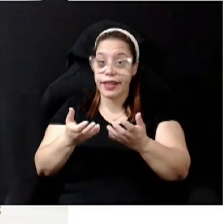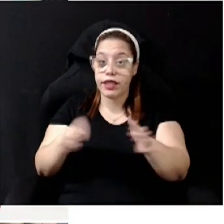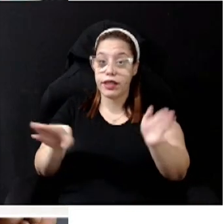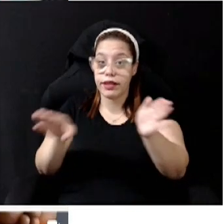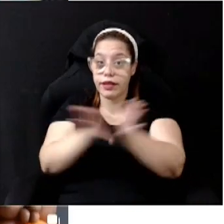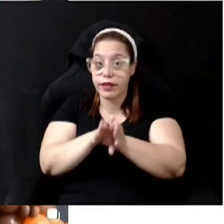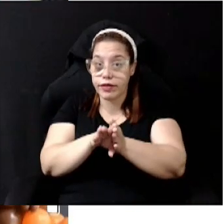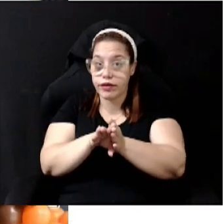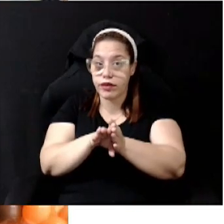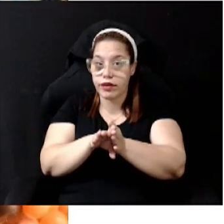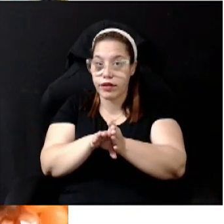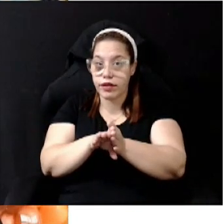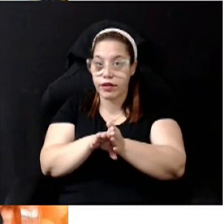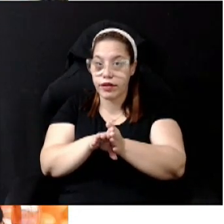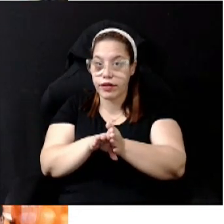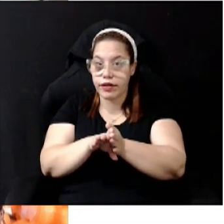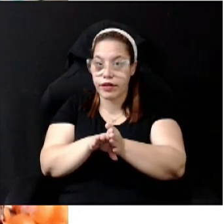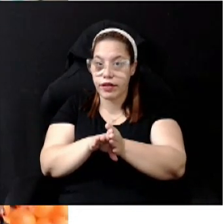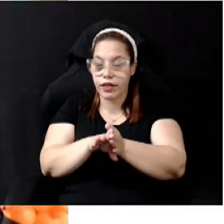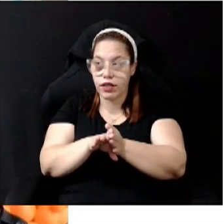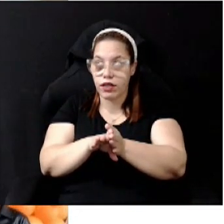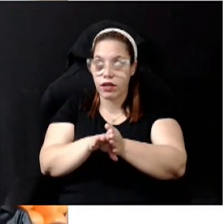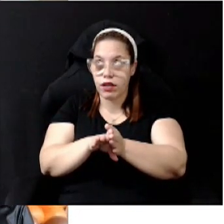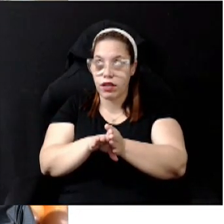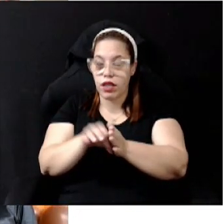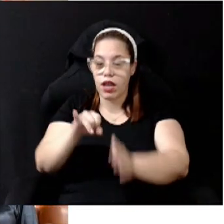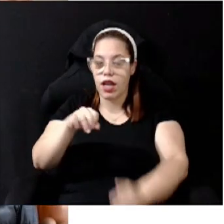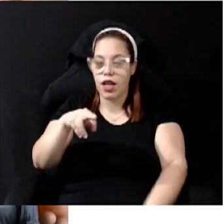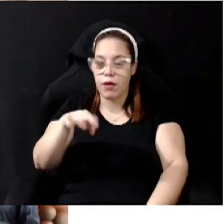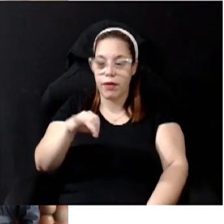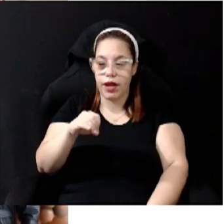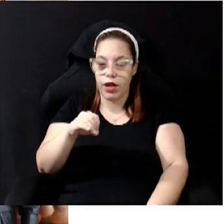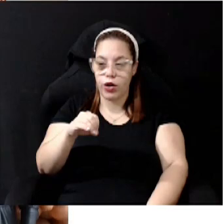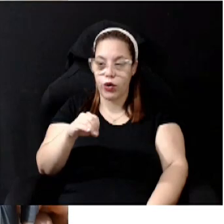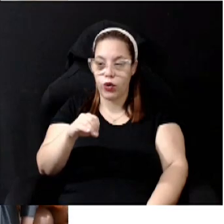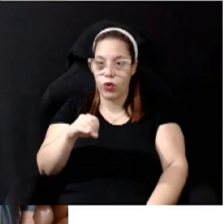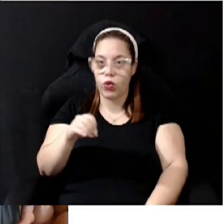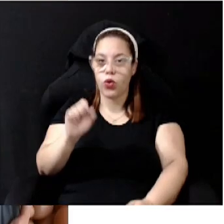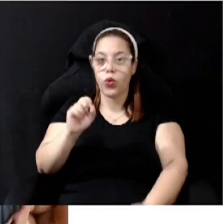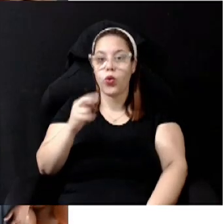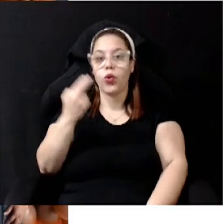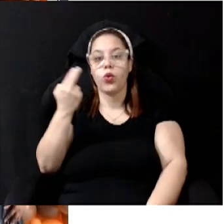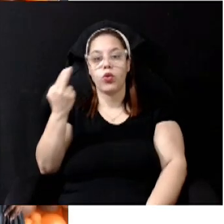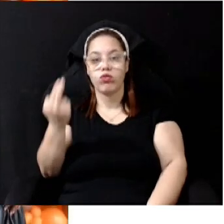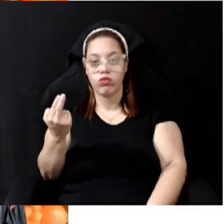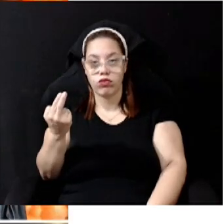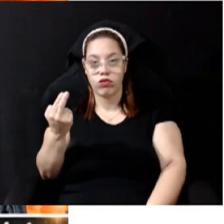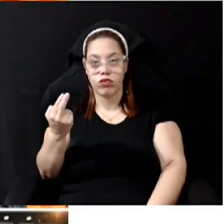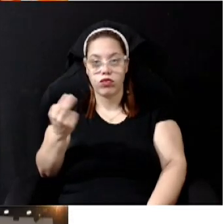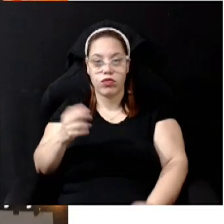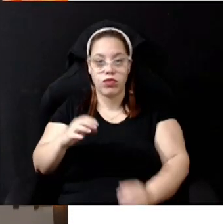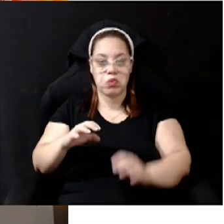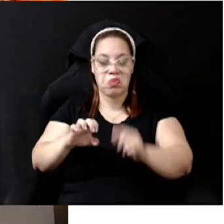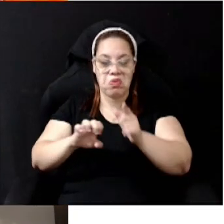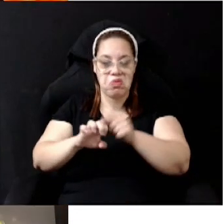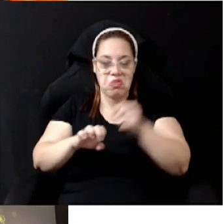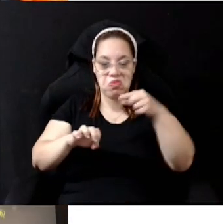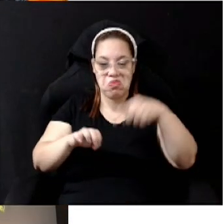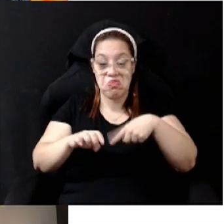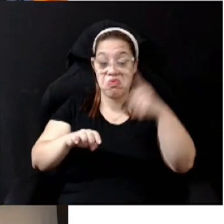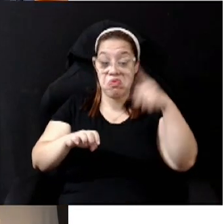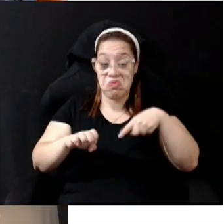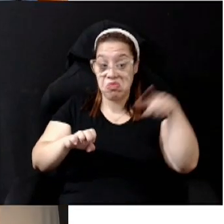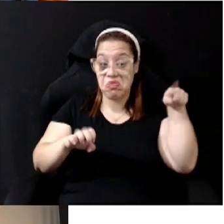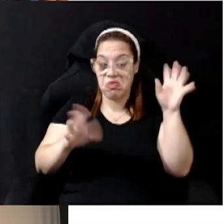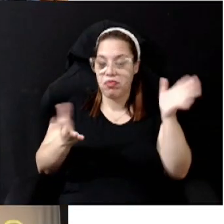Do Ateliê Odara, Império Zuri, ou seja, uma multi-empreendedora.